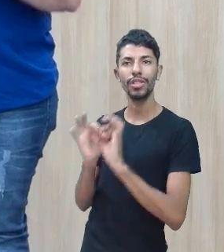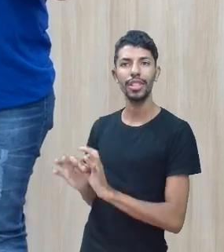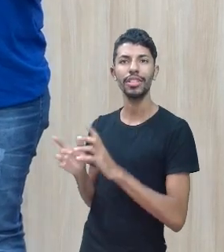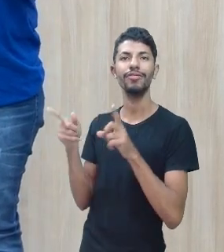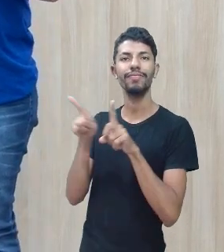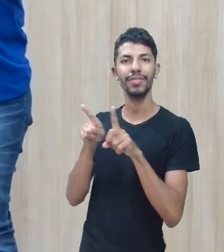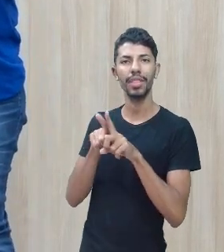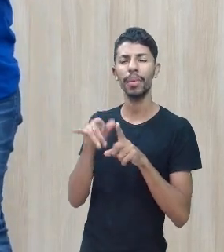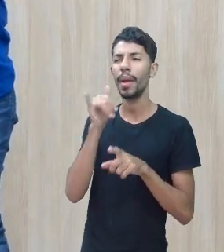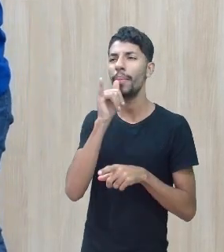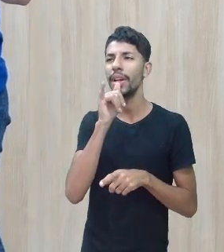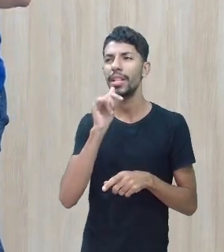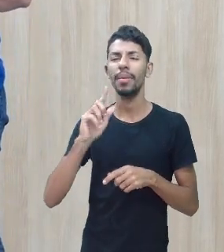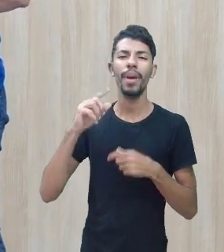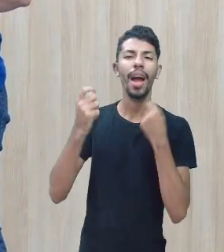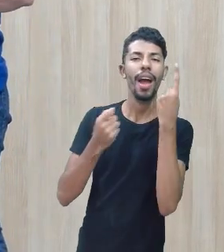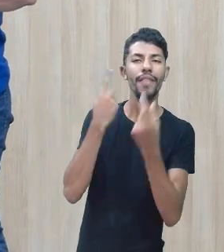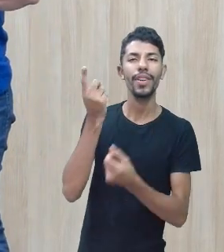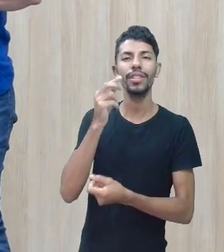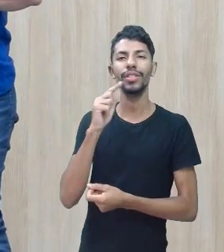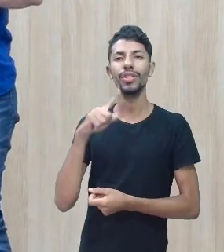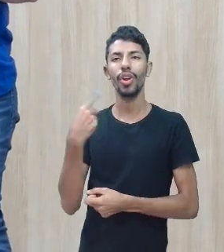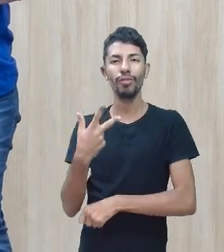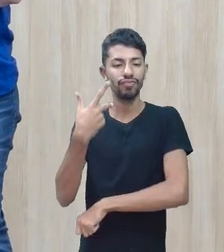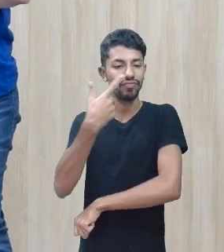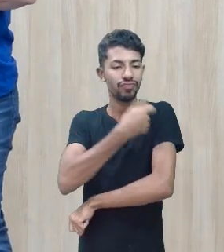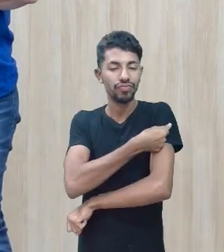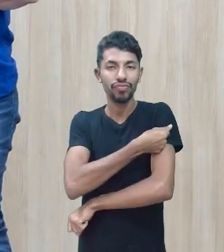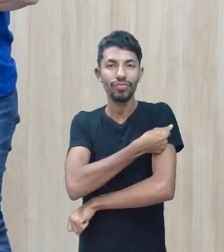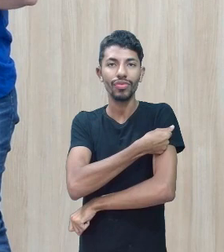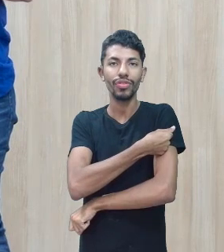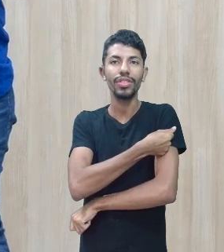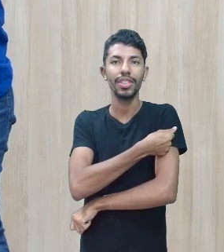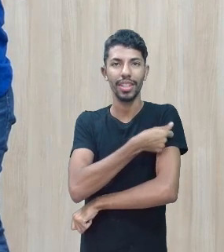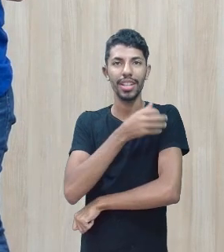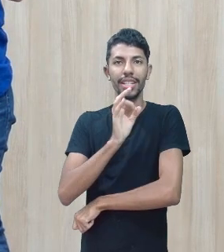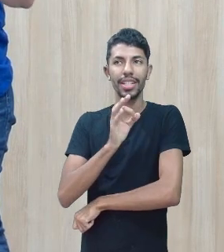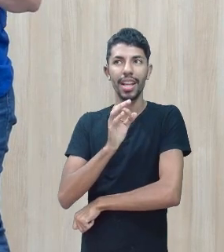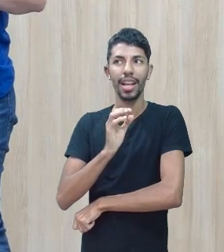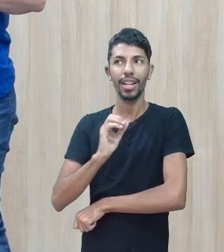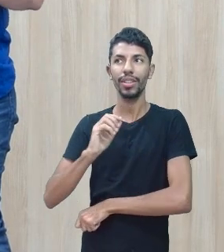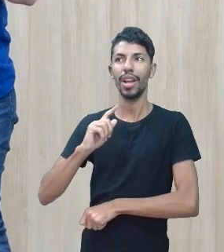tomar uma vacina, uma injeção, não é? Algo injetável, a